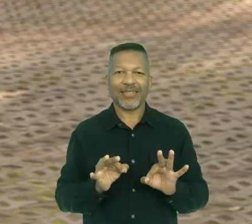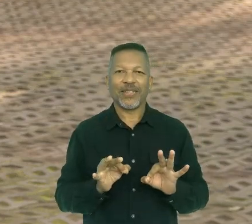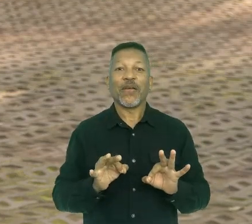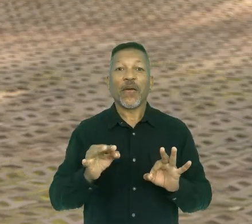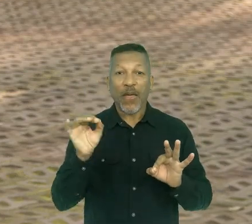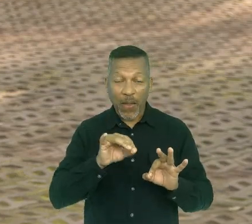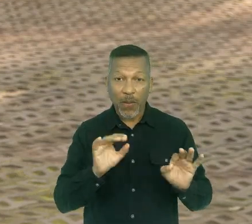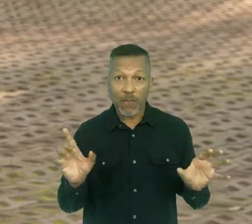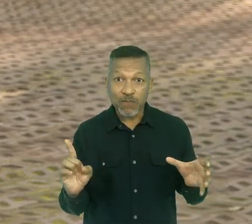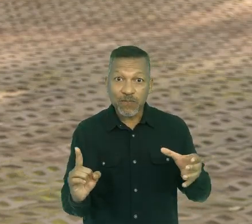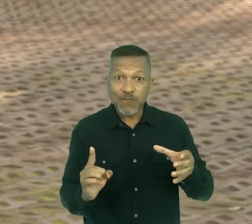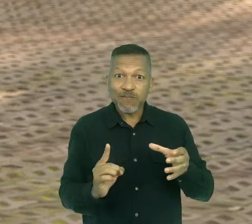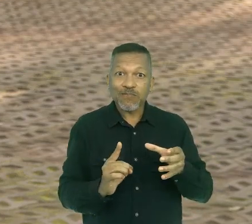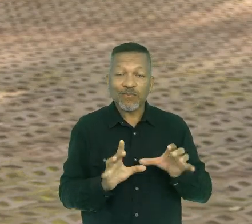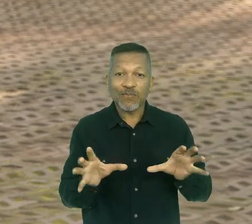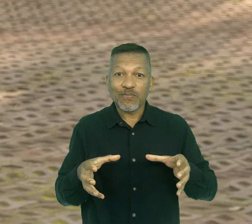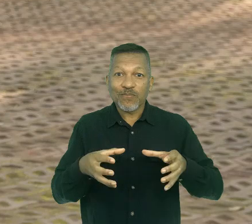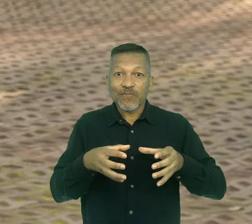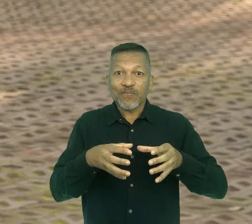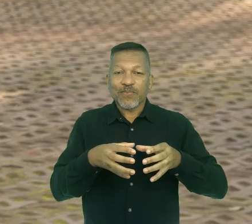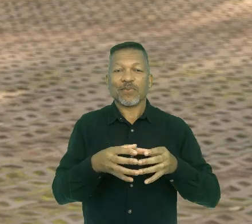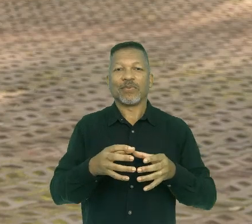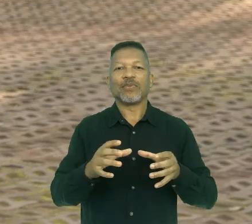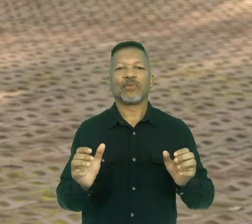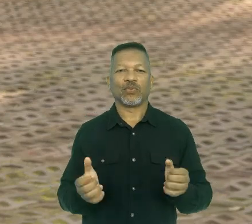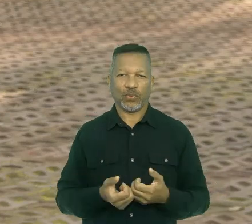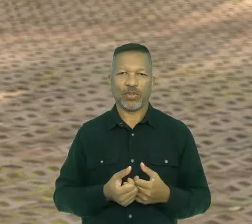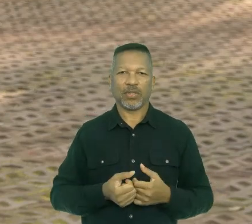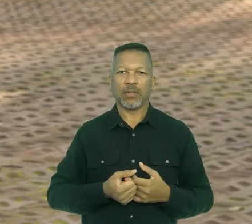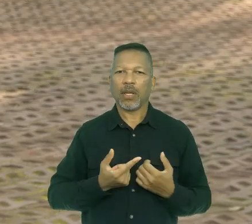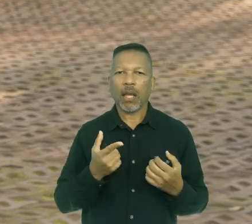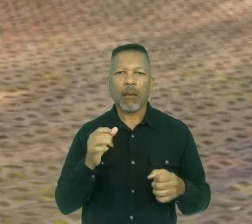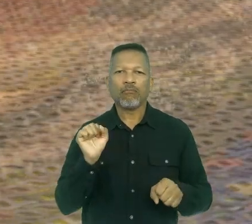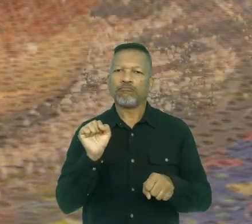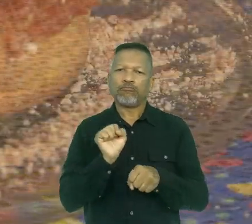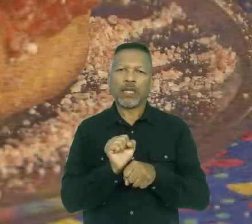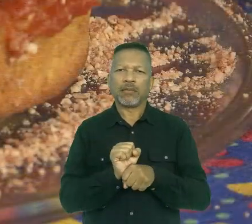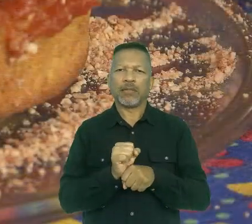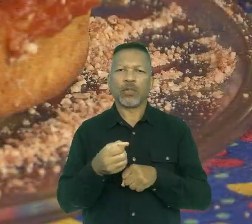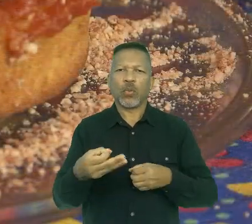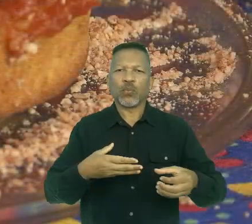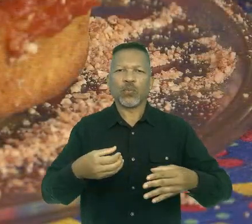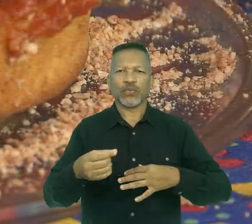grande parte desse conto coletivo, que não para de se renovar.